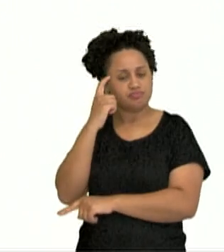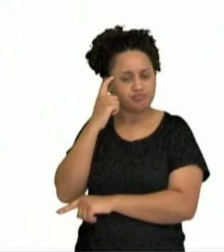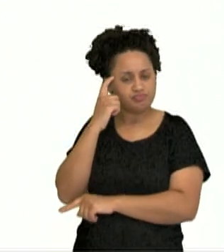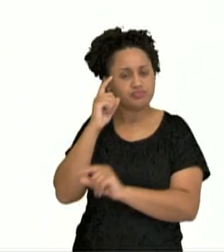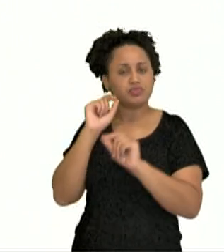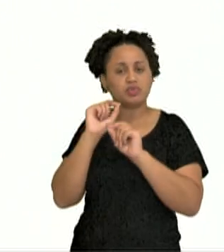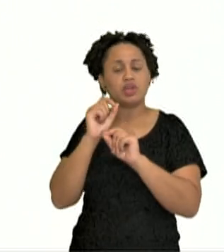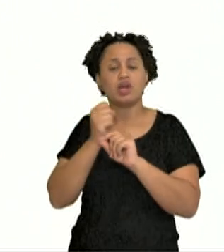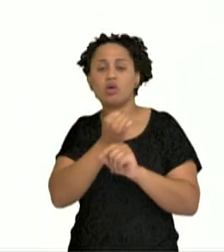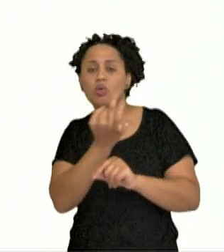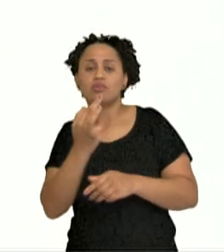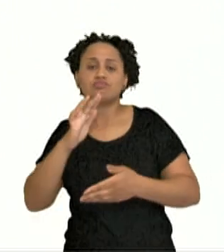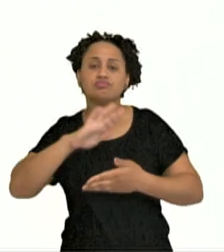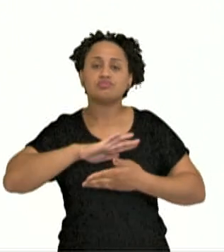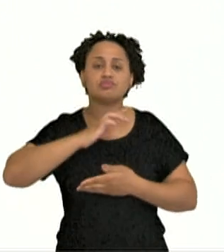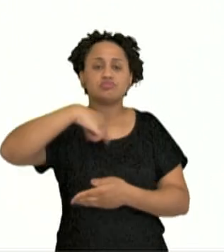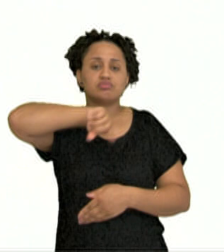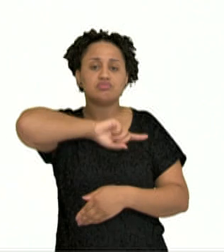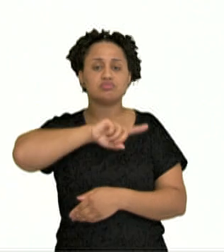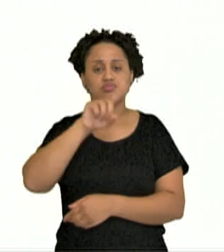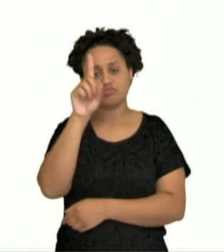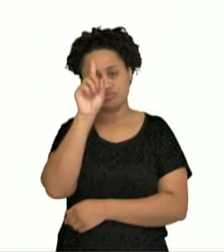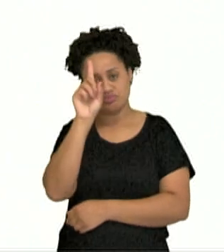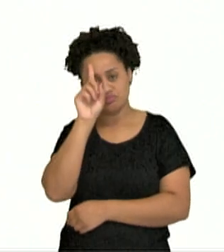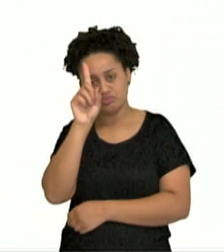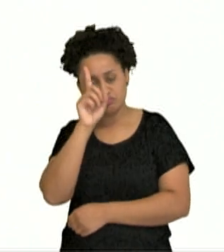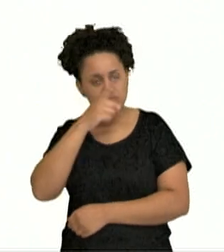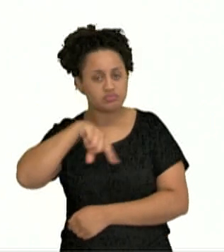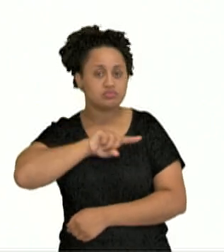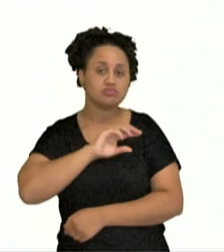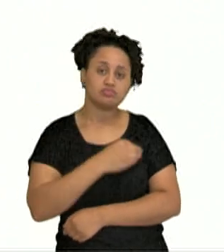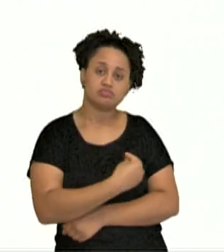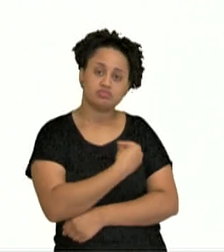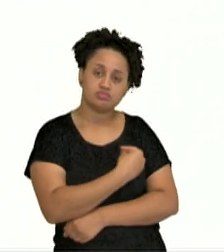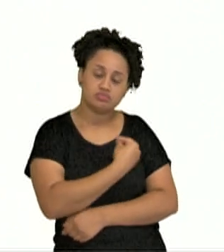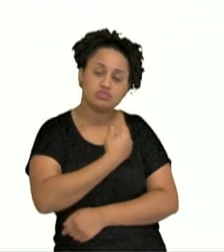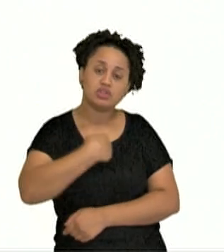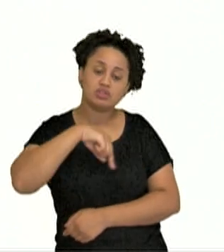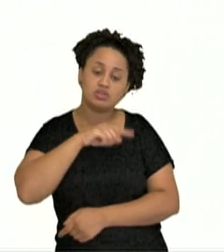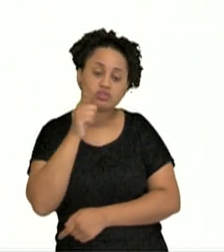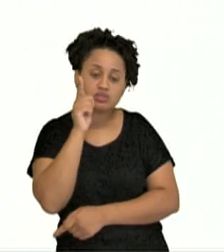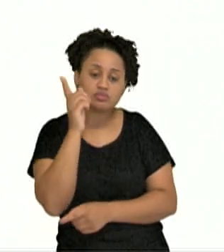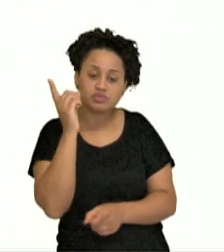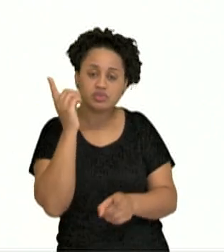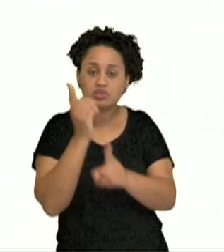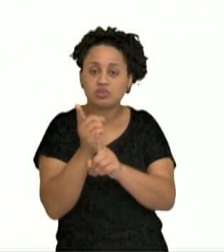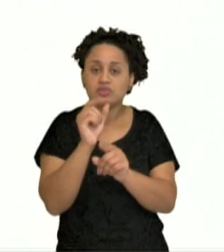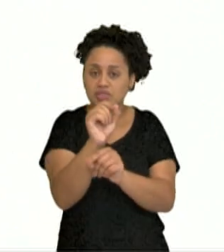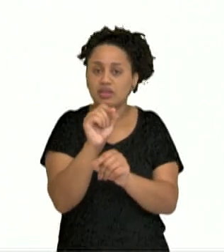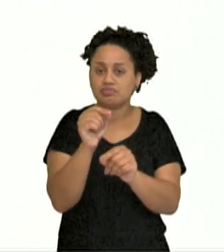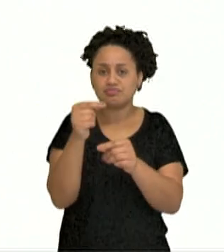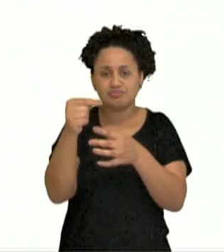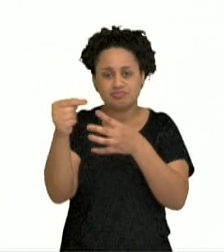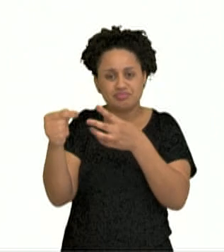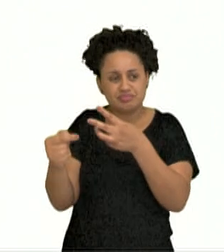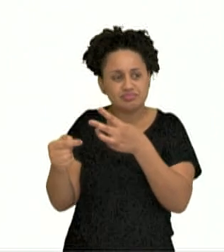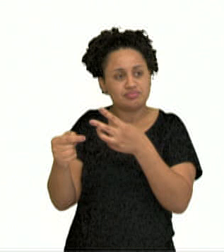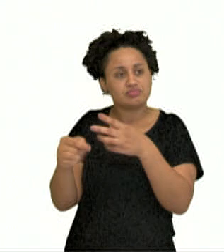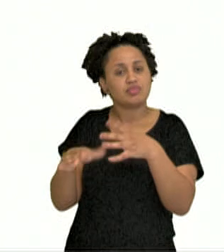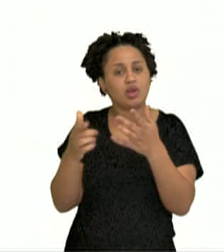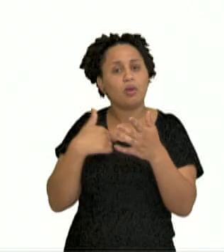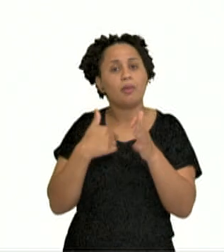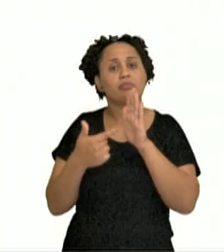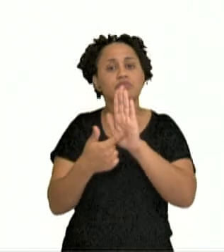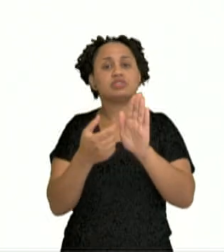quais situações do nosso cotidiano, da nossa vida, nós podemos encontrar essas relações? Então trouxe aqui para vocês